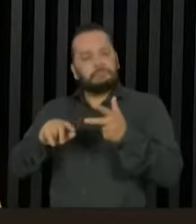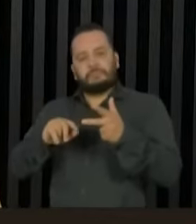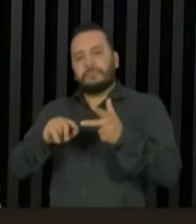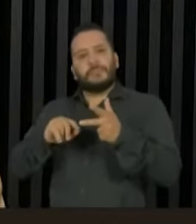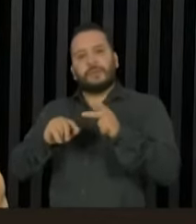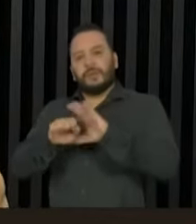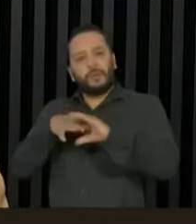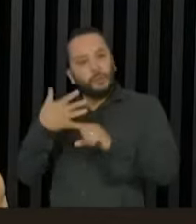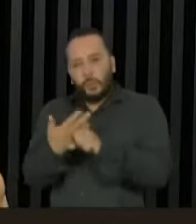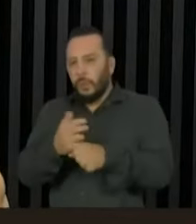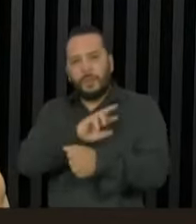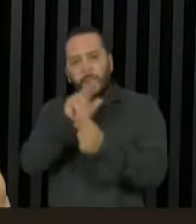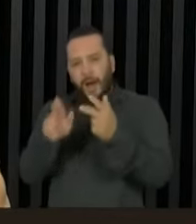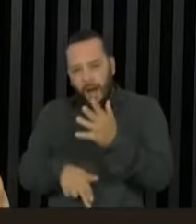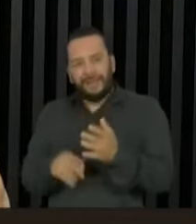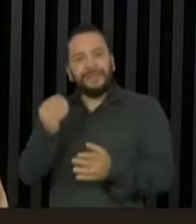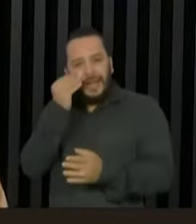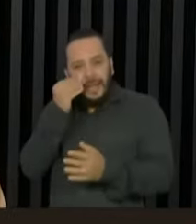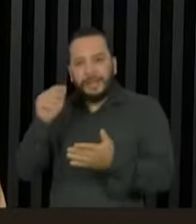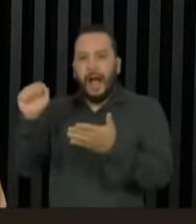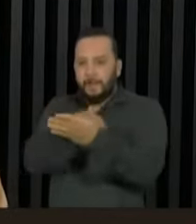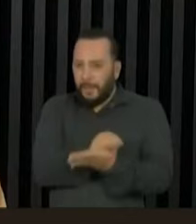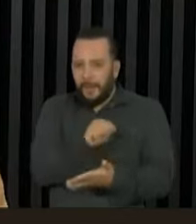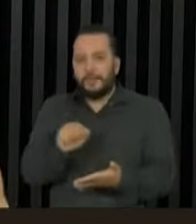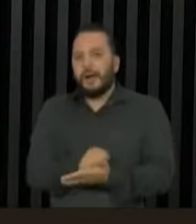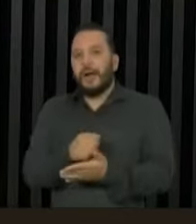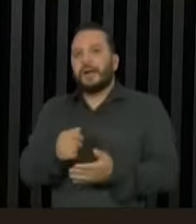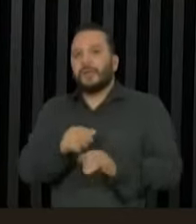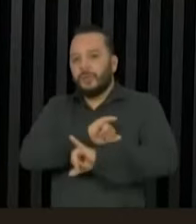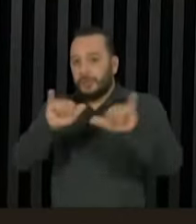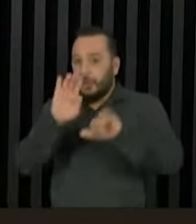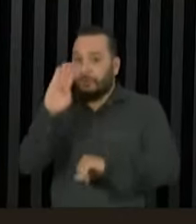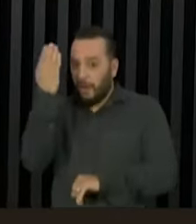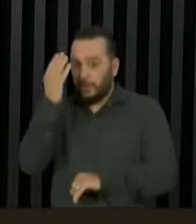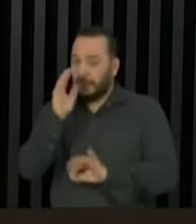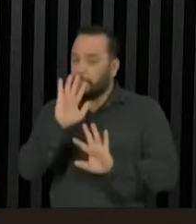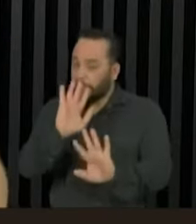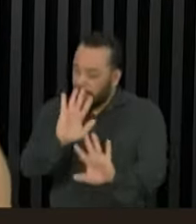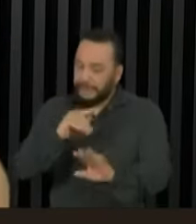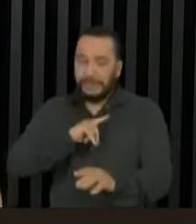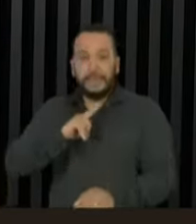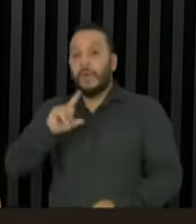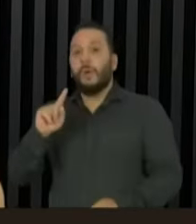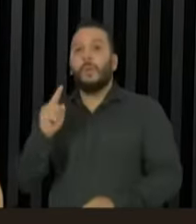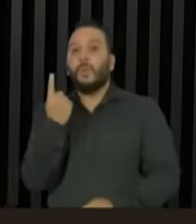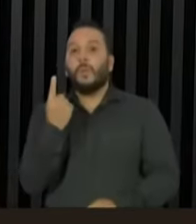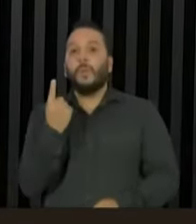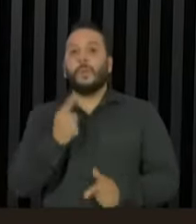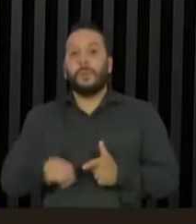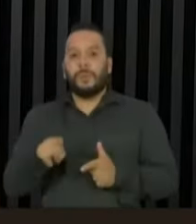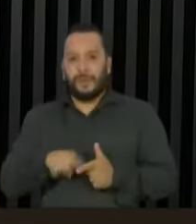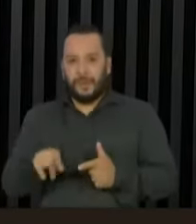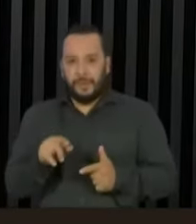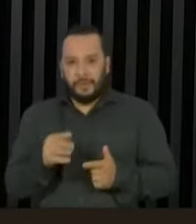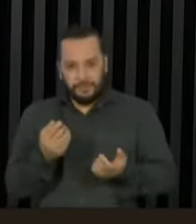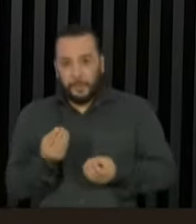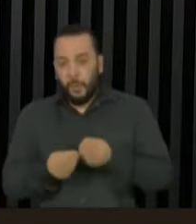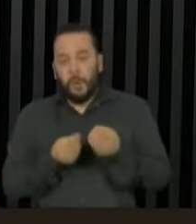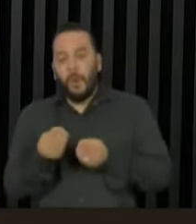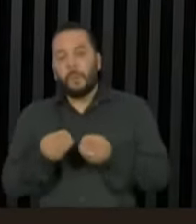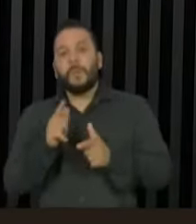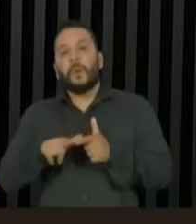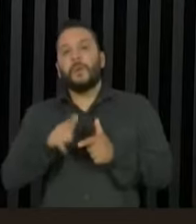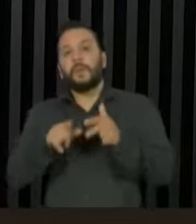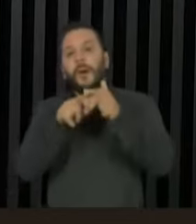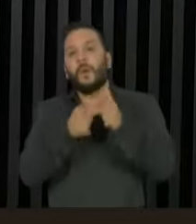divulgação de desinformação só que existe um problema e esse problema é que é o que as pessoas estão se perguntando como corrigir